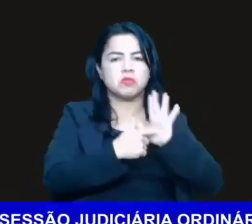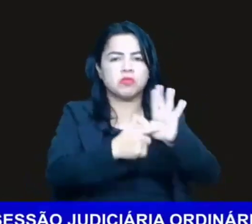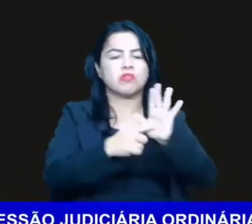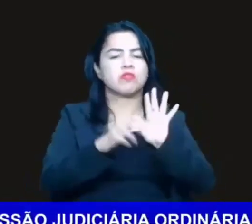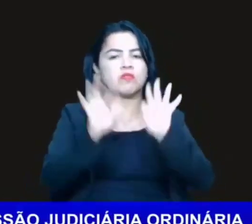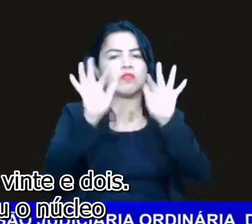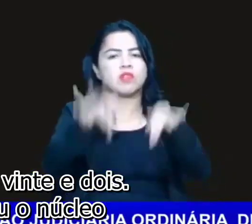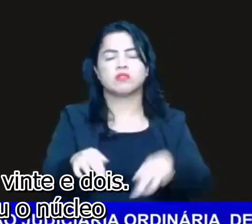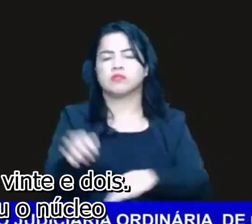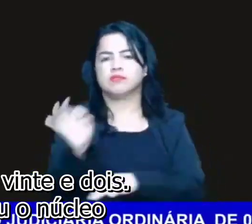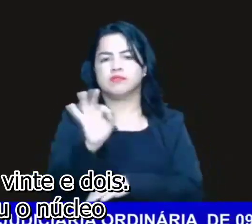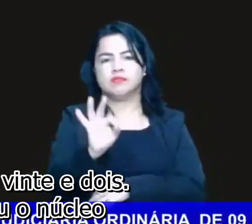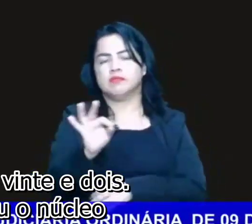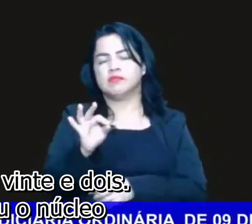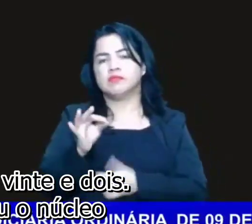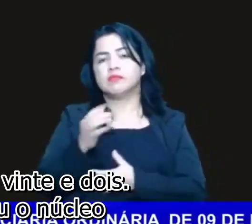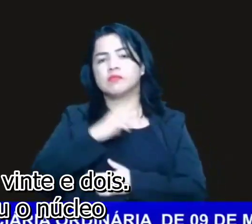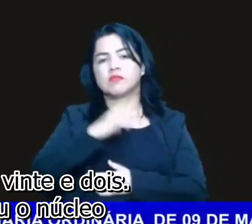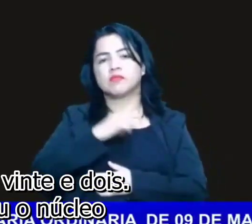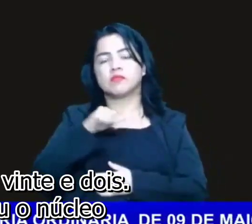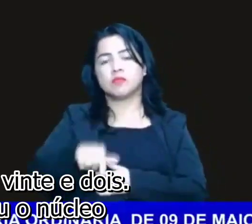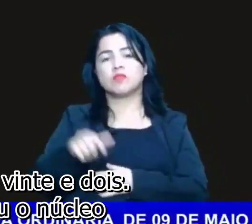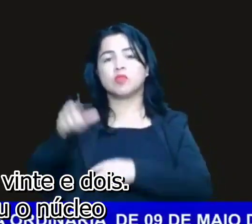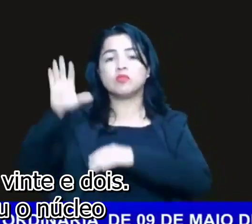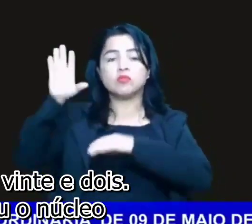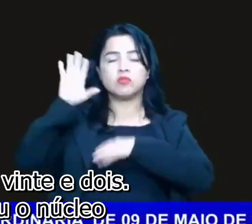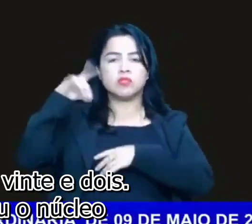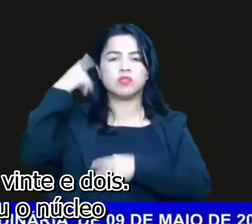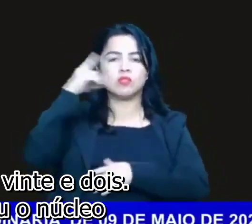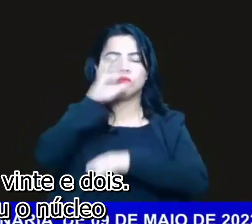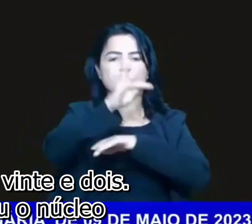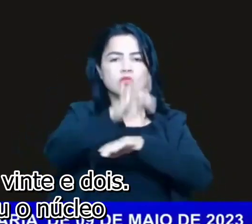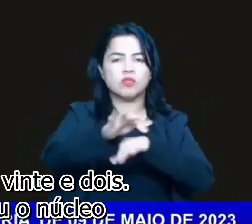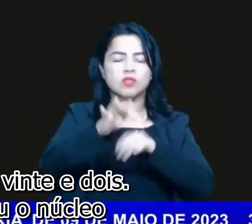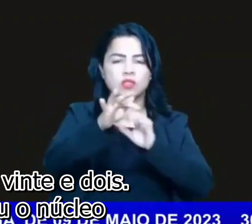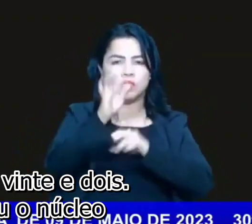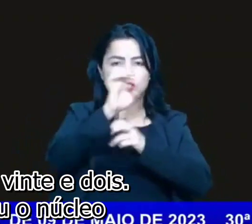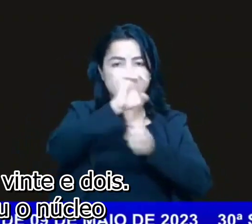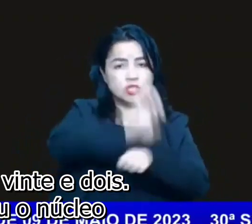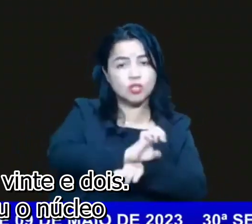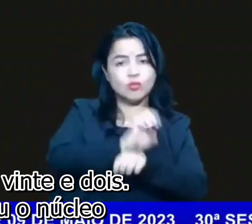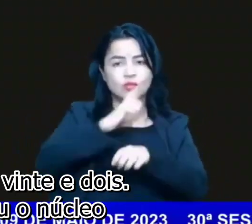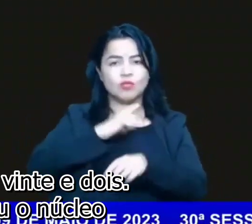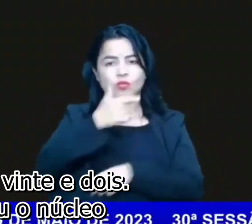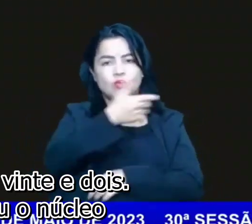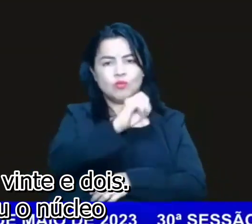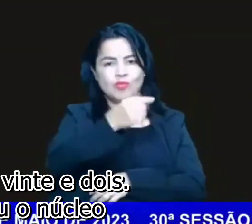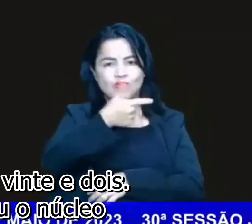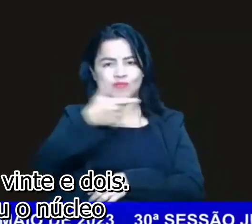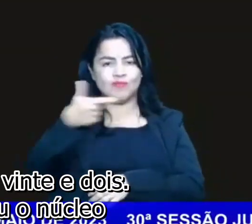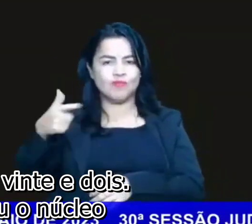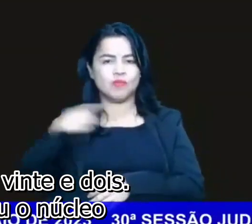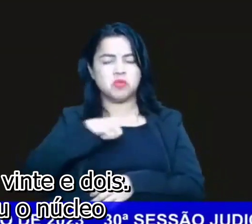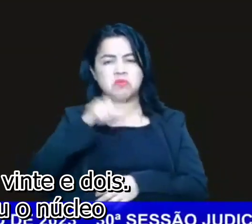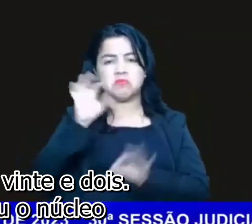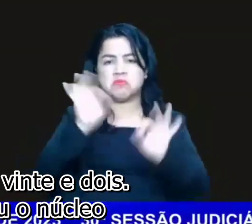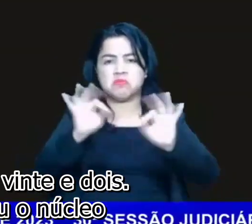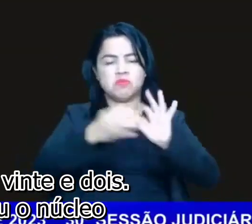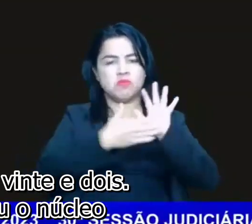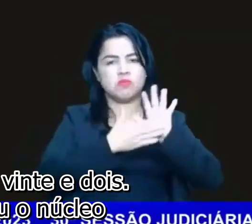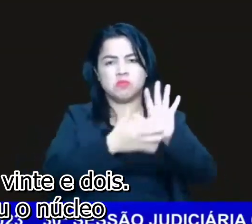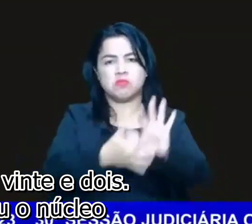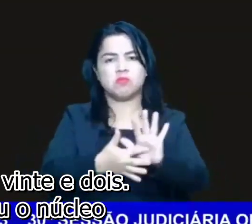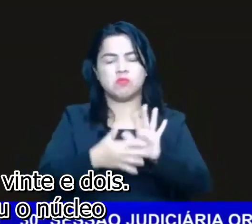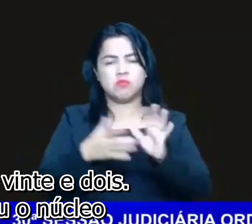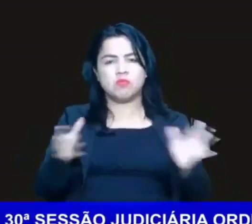final para o cargo de deputado estadual de 2022. Então, como ele nem sequer apresentou, né, o